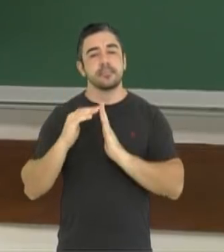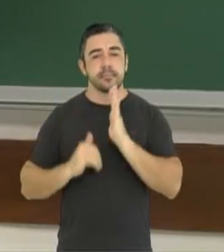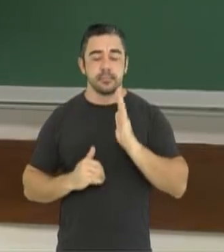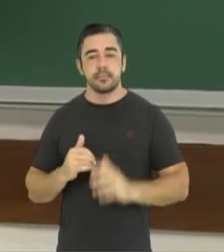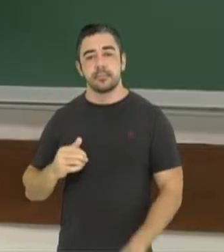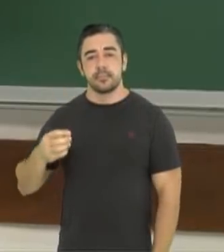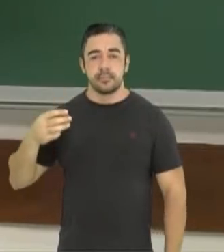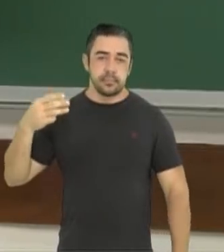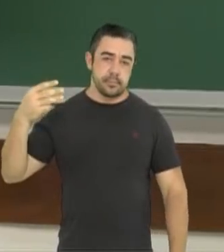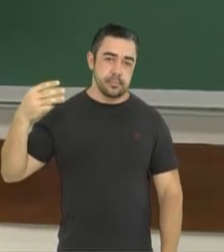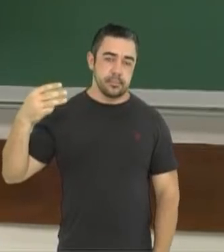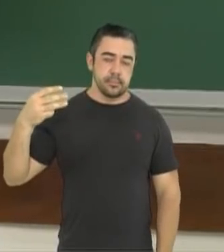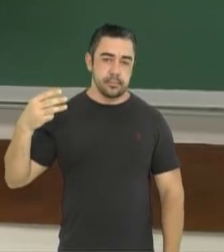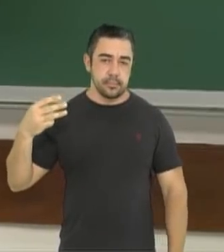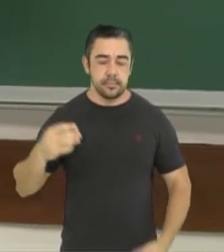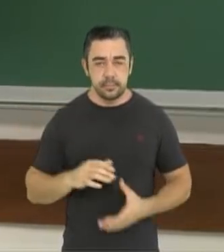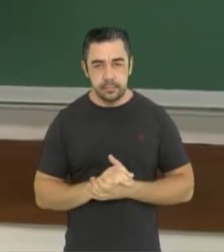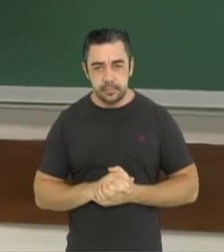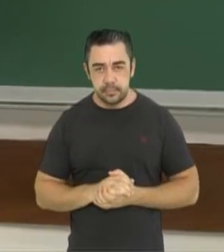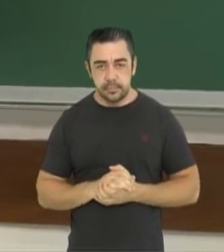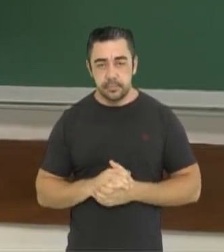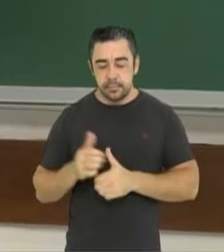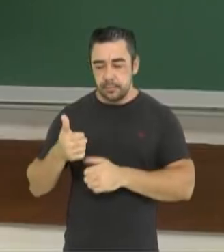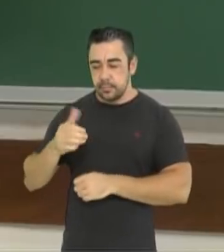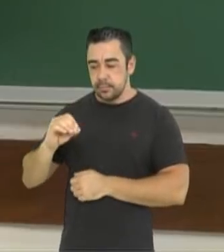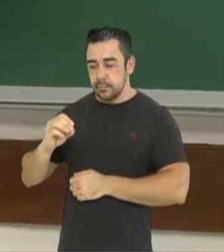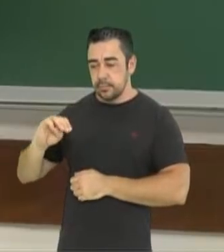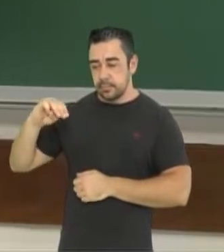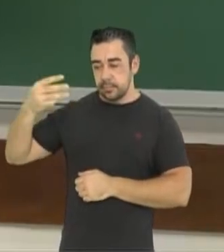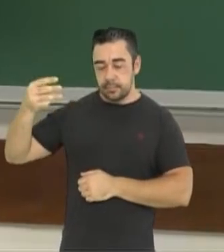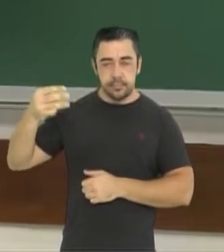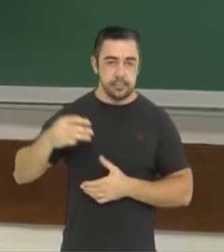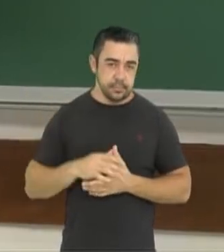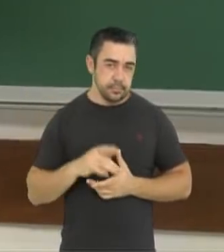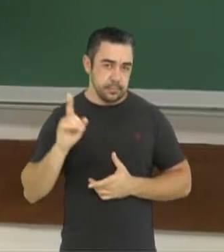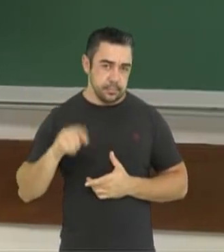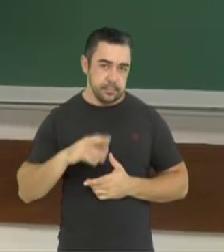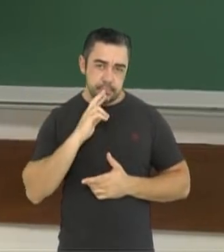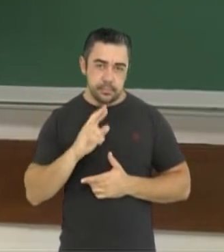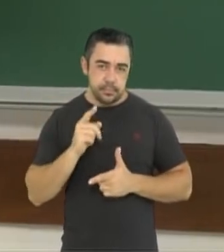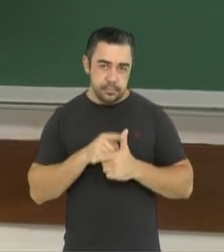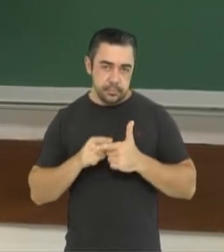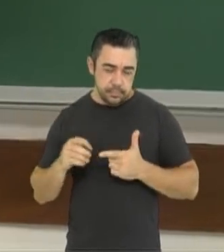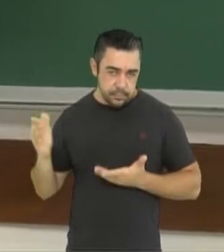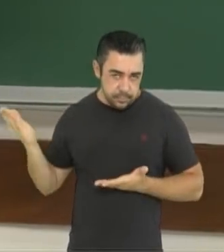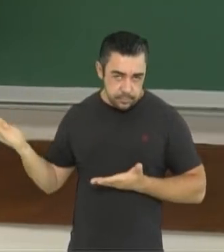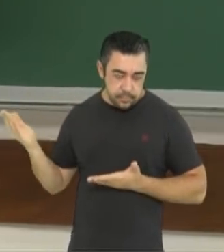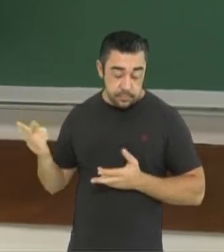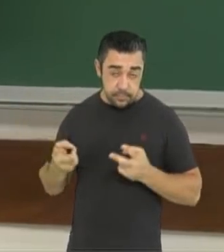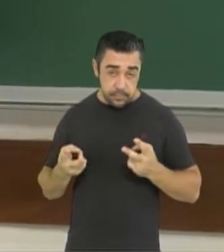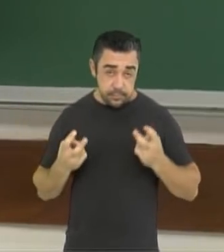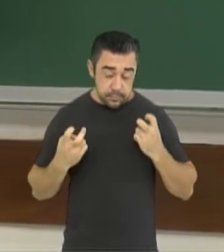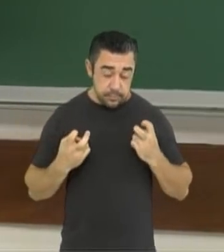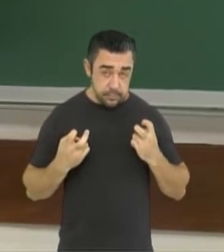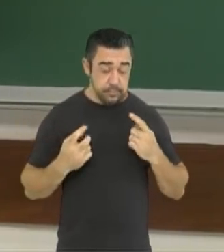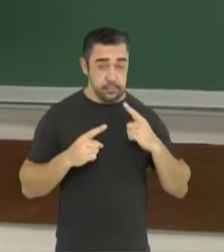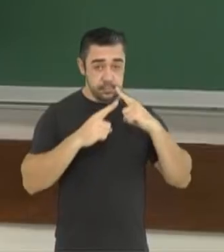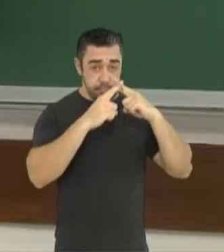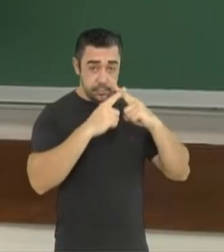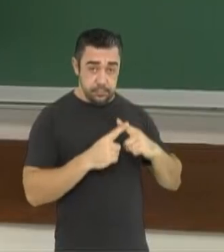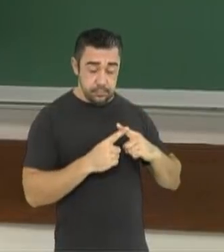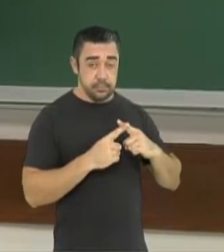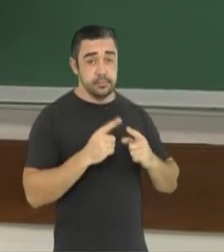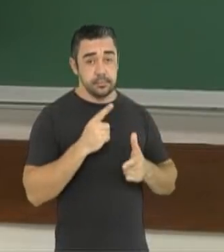então 10 na 3. 6 vezes 10 na 3 é o resultado dessa divisão aqui, ok? Note que aqui na multiplicação